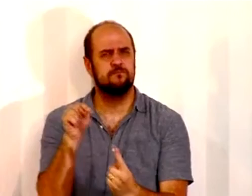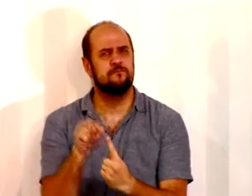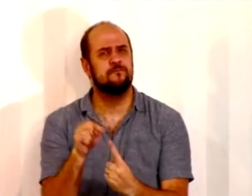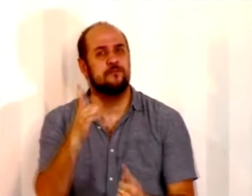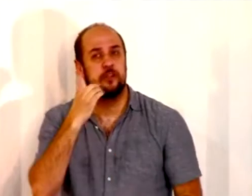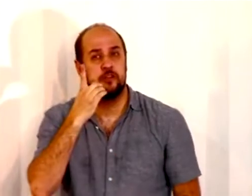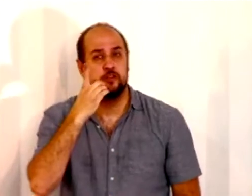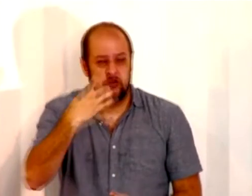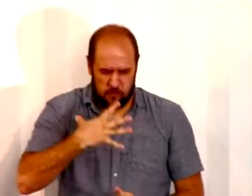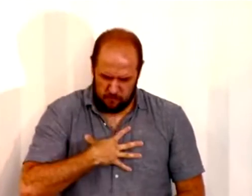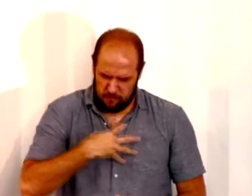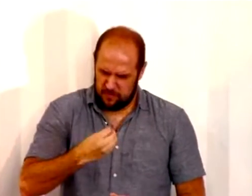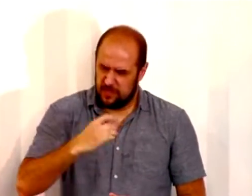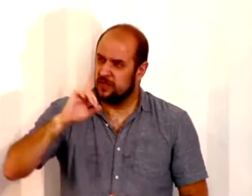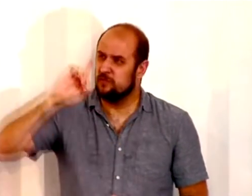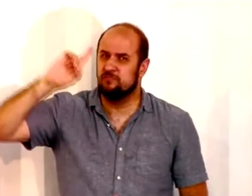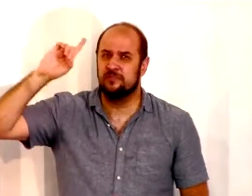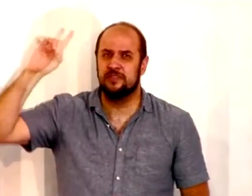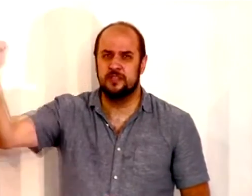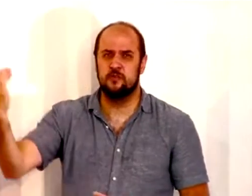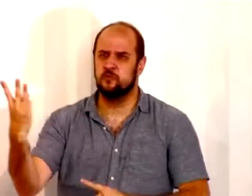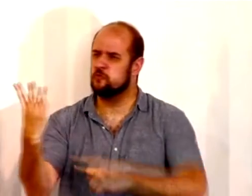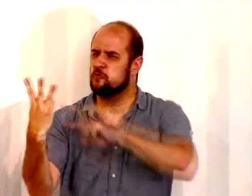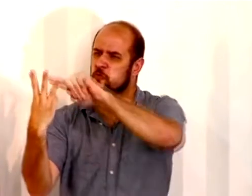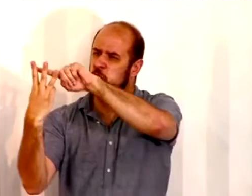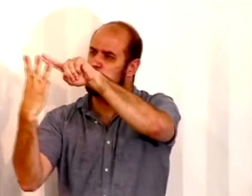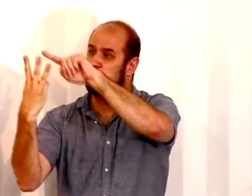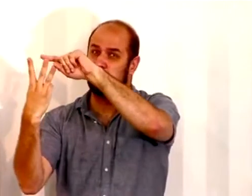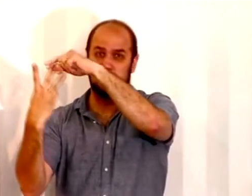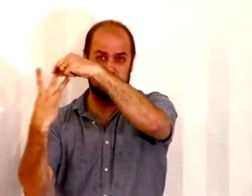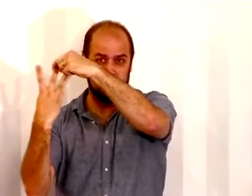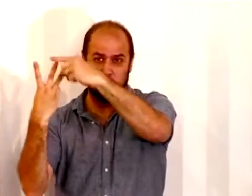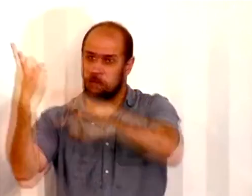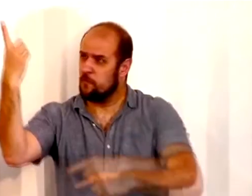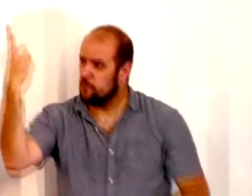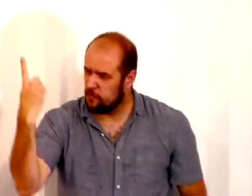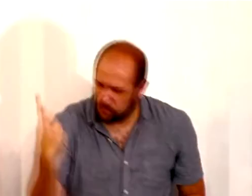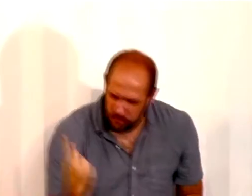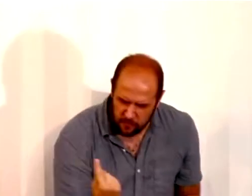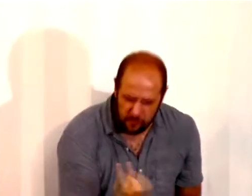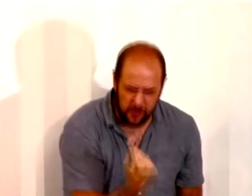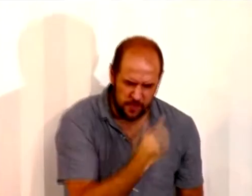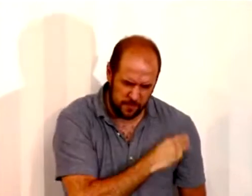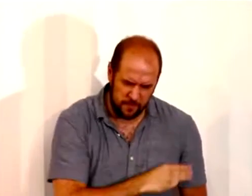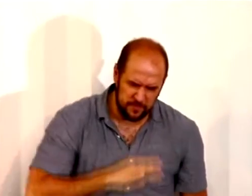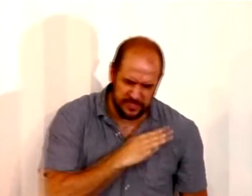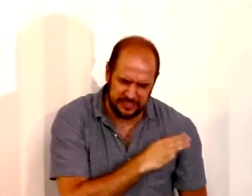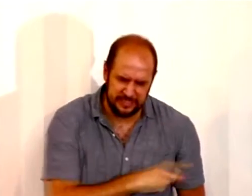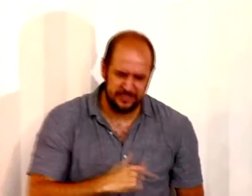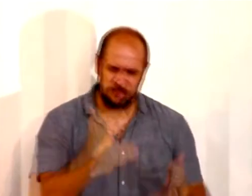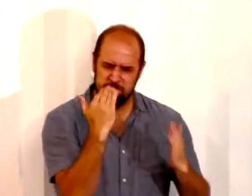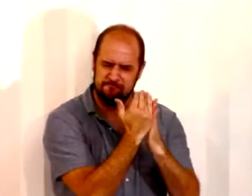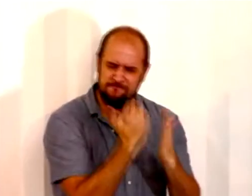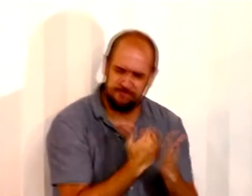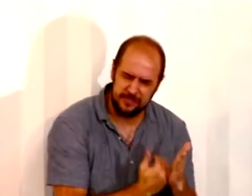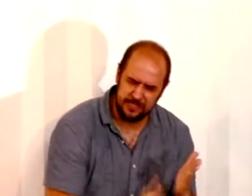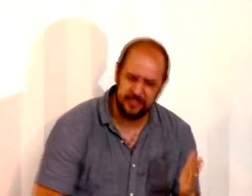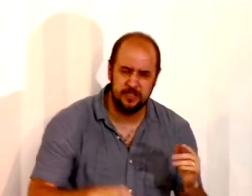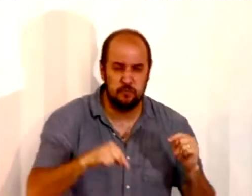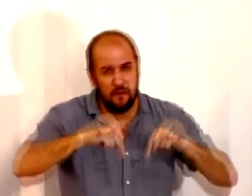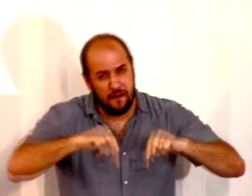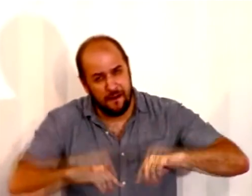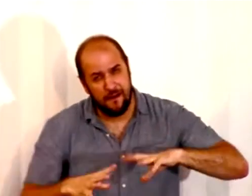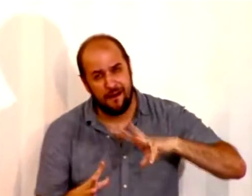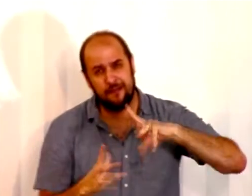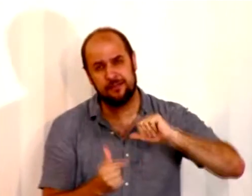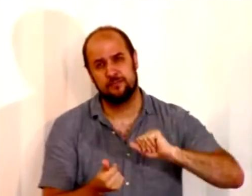um dia o Filho, a segunda pessoa da Trindade, fosse cumprir a missão que havia confessado lá no Conselho da